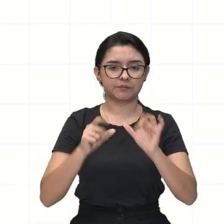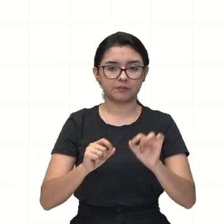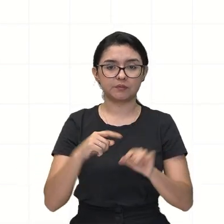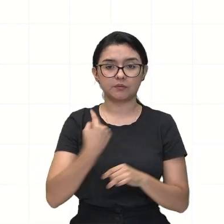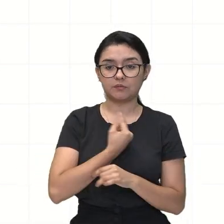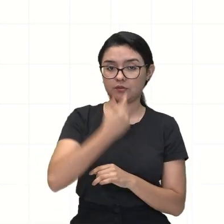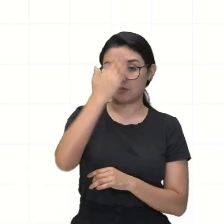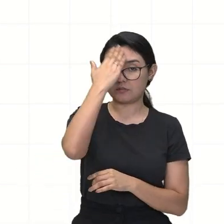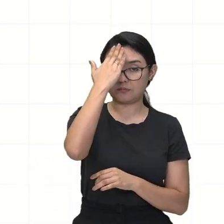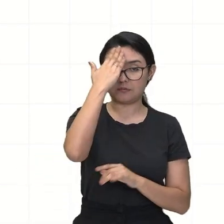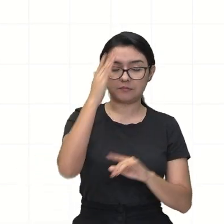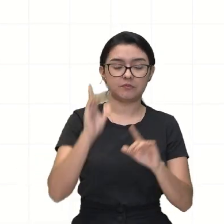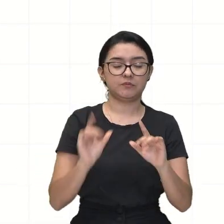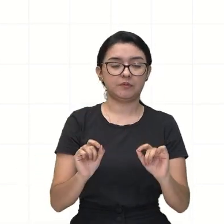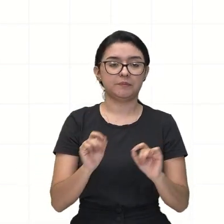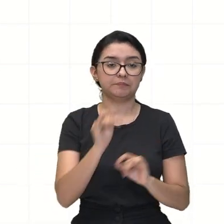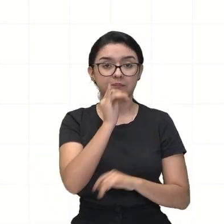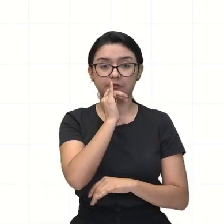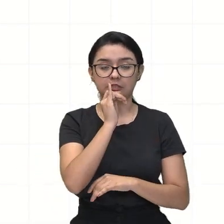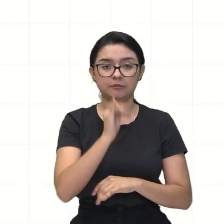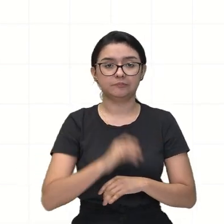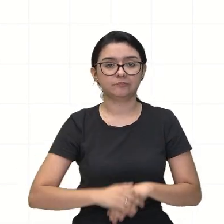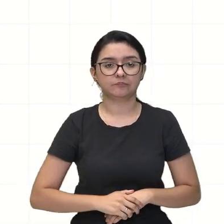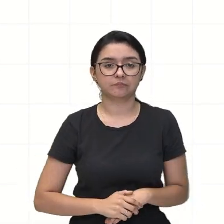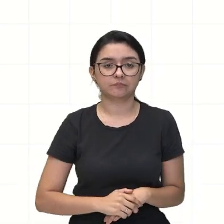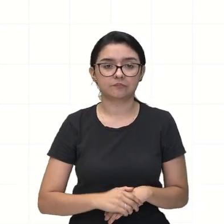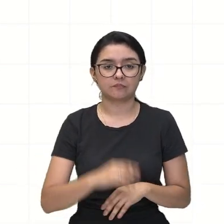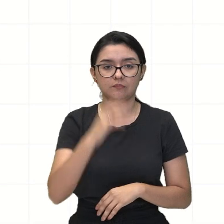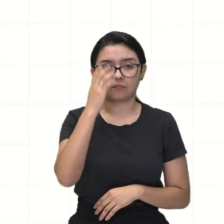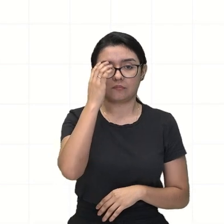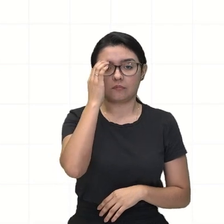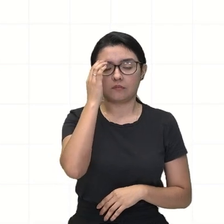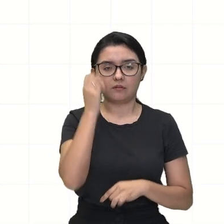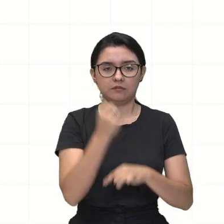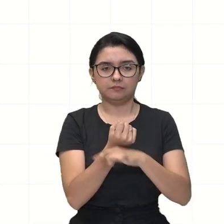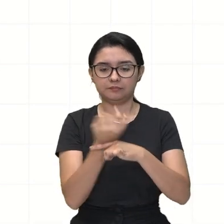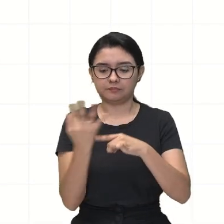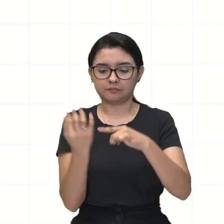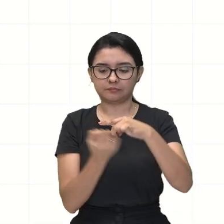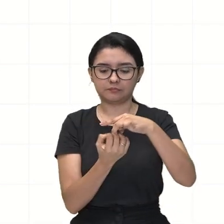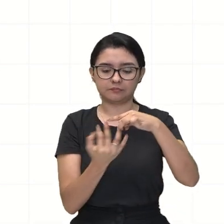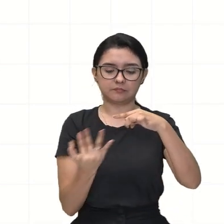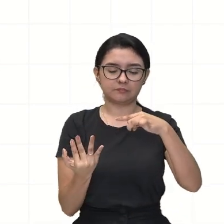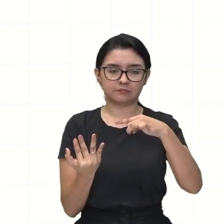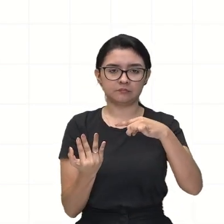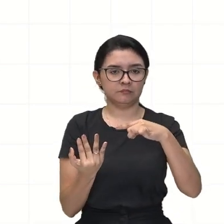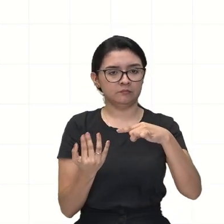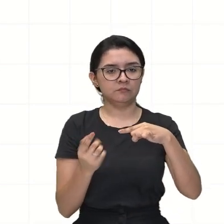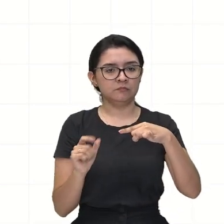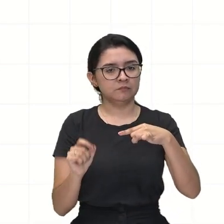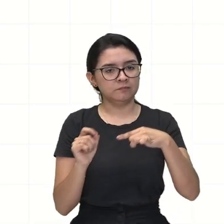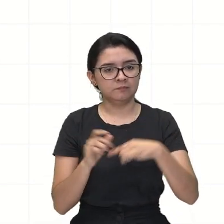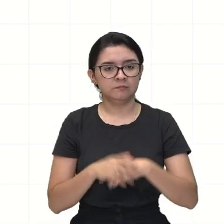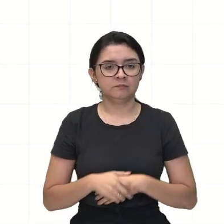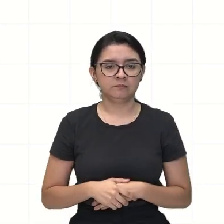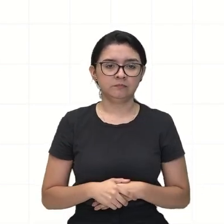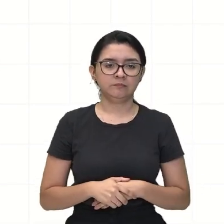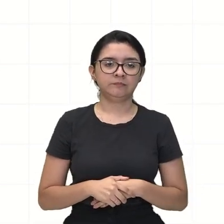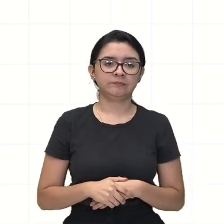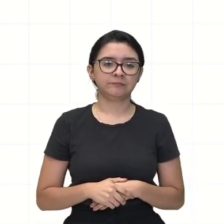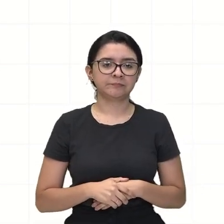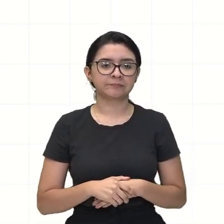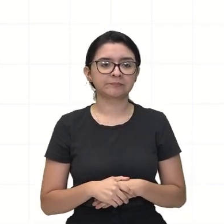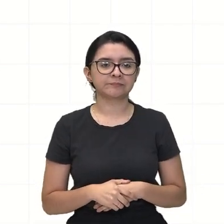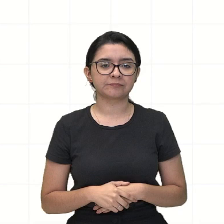sabemos, né, que as frações nada mais são do que números, né,